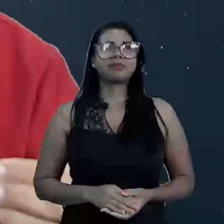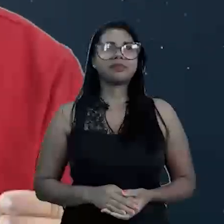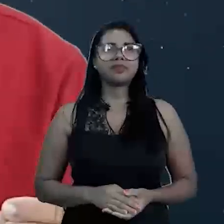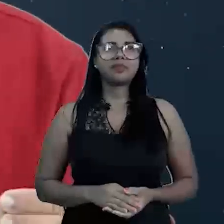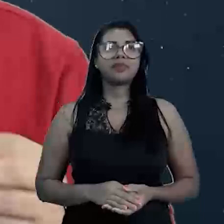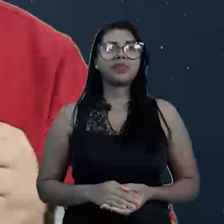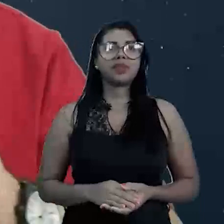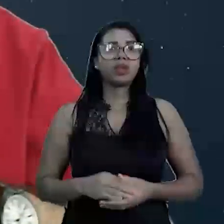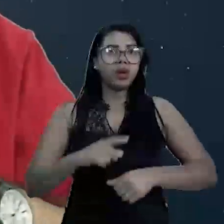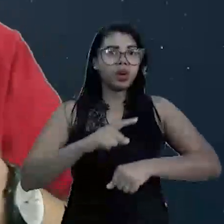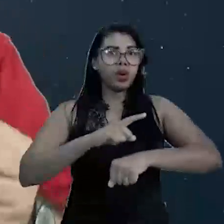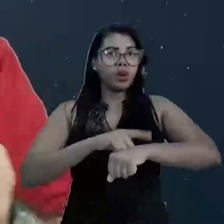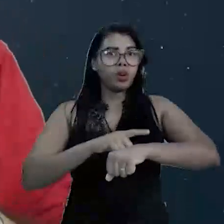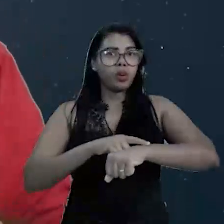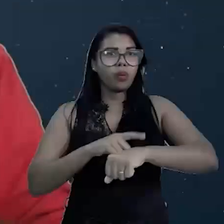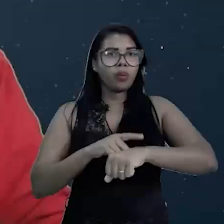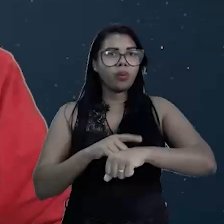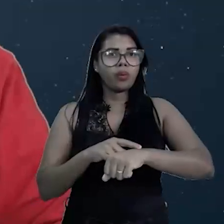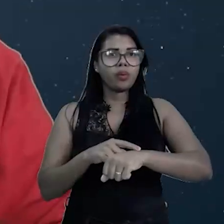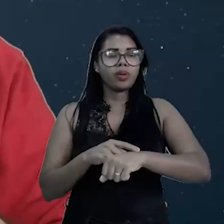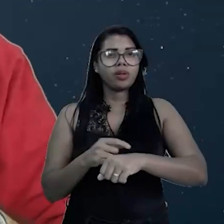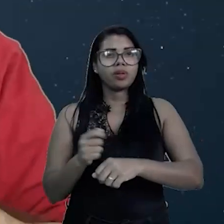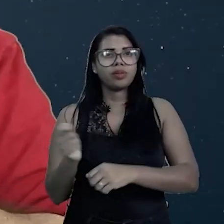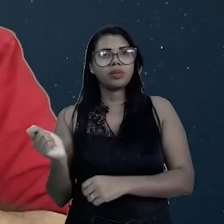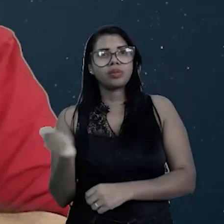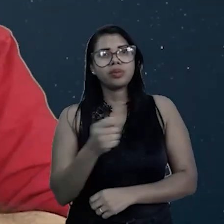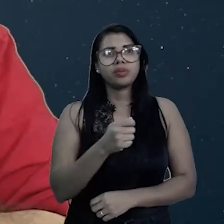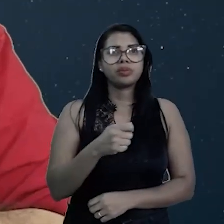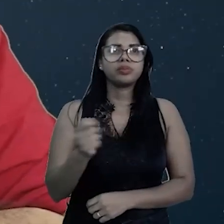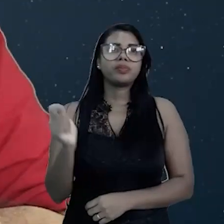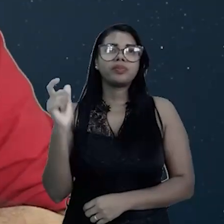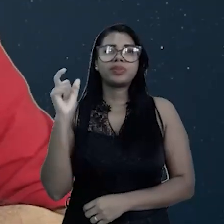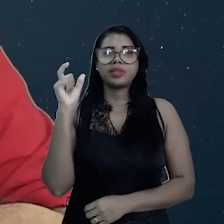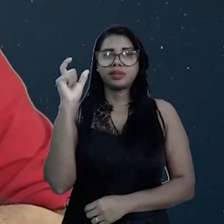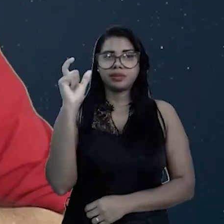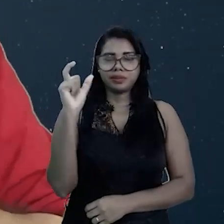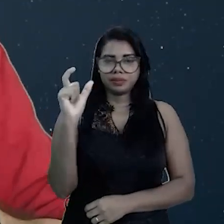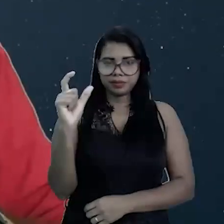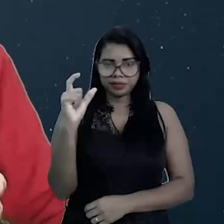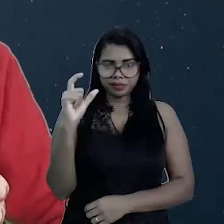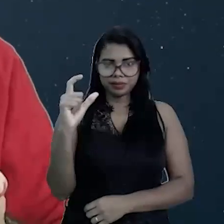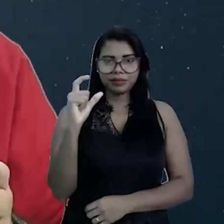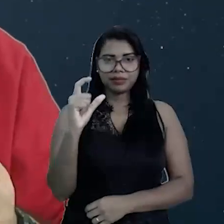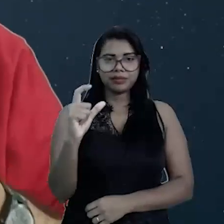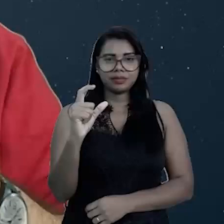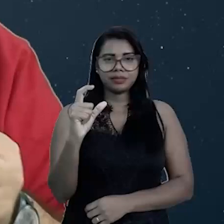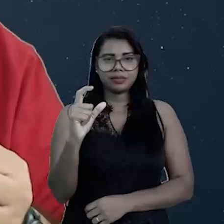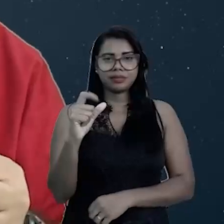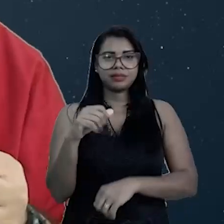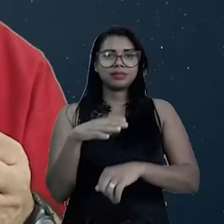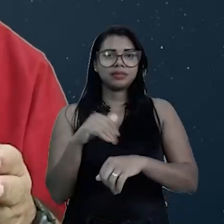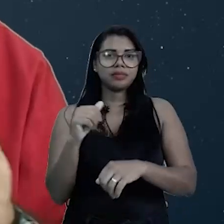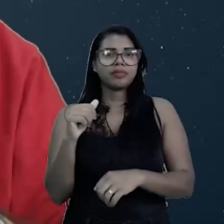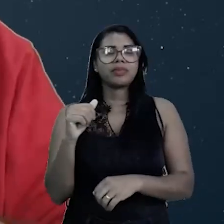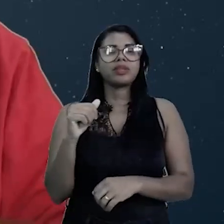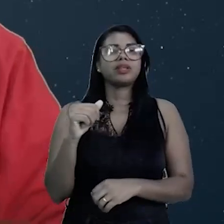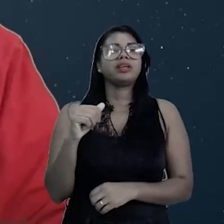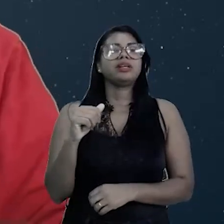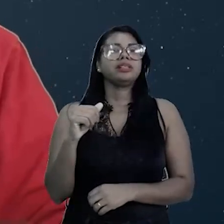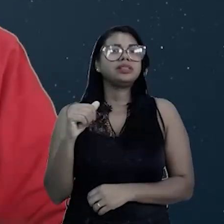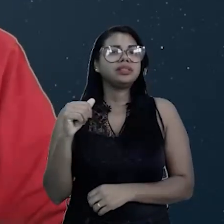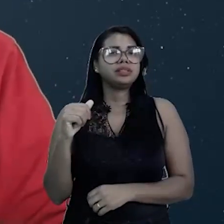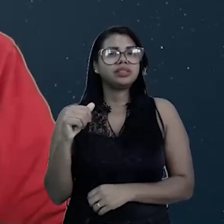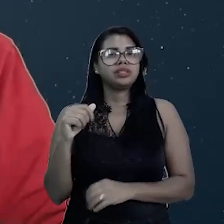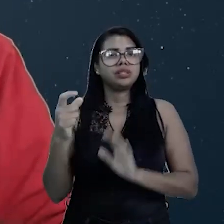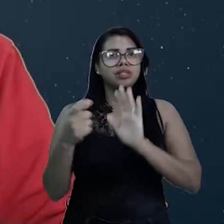o ping-pong, isso são palavras que são chamadas de onomatopeia. Então, a onomatopeia é considerada uma